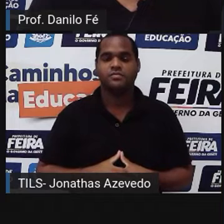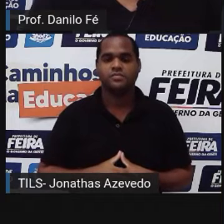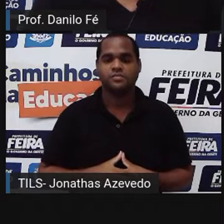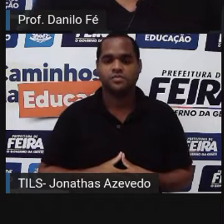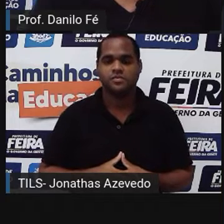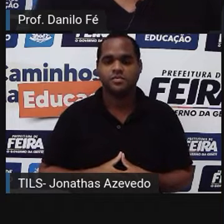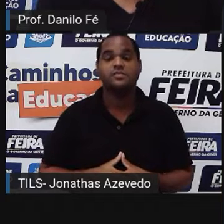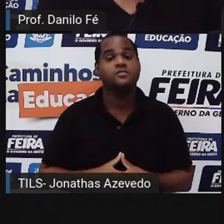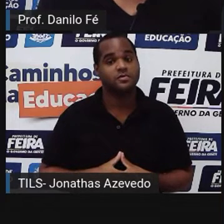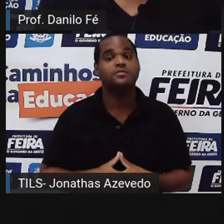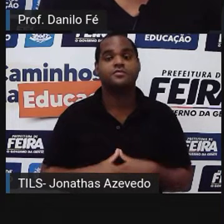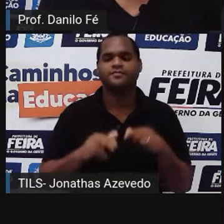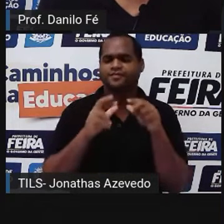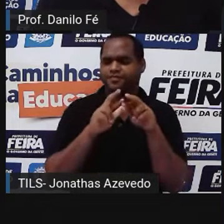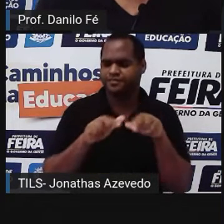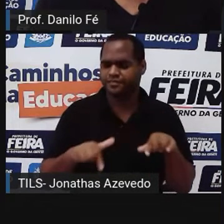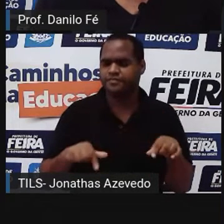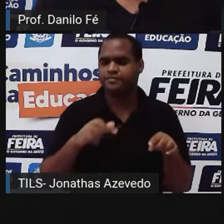e coisas